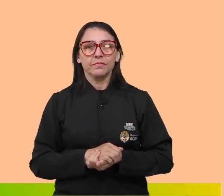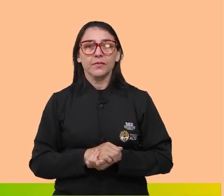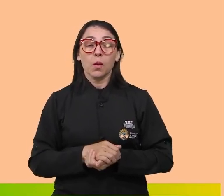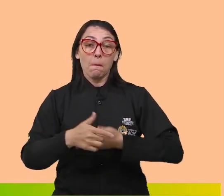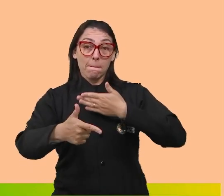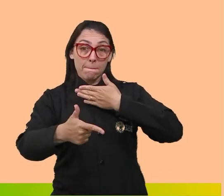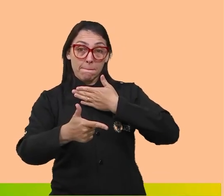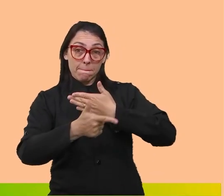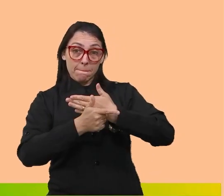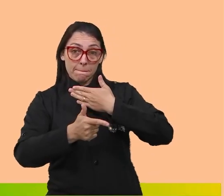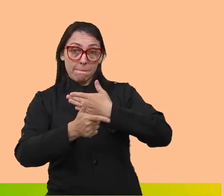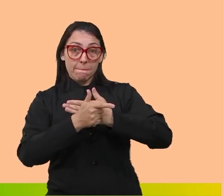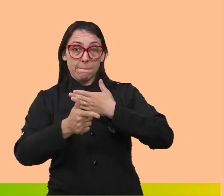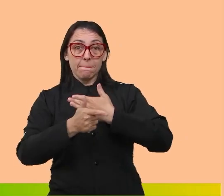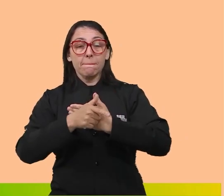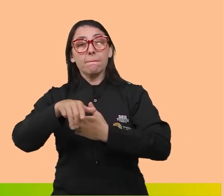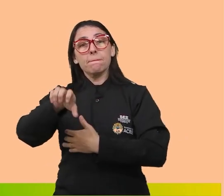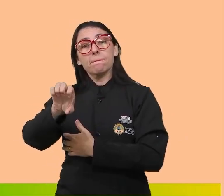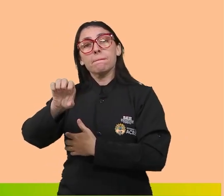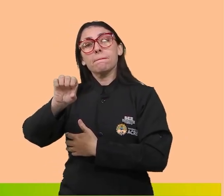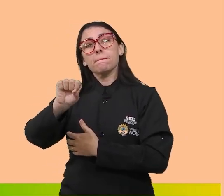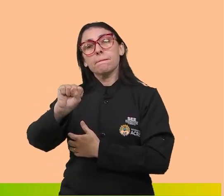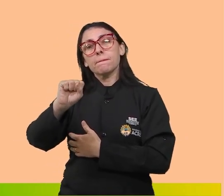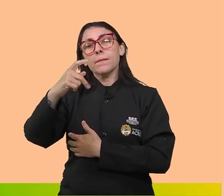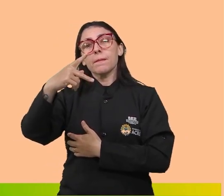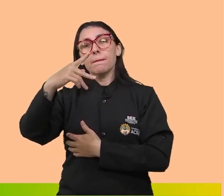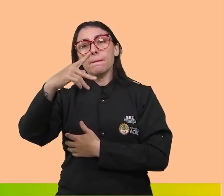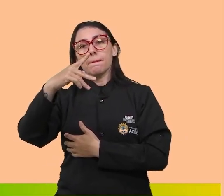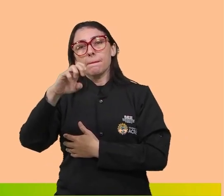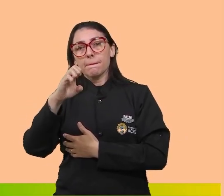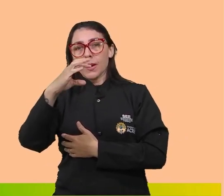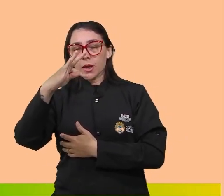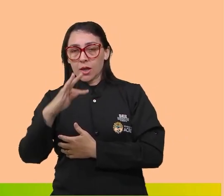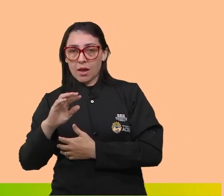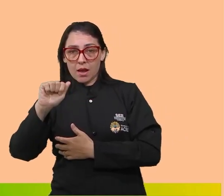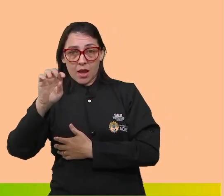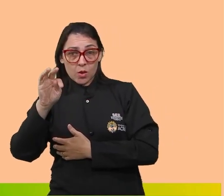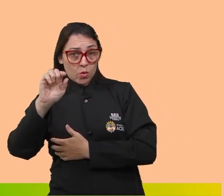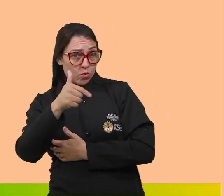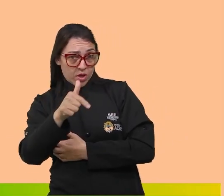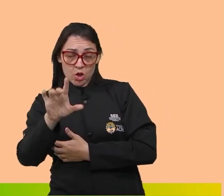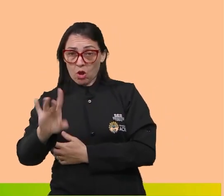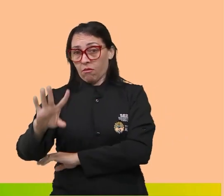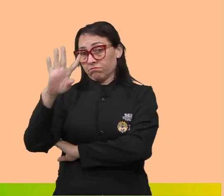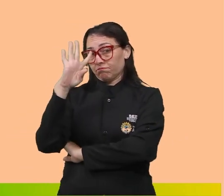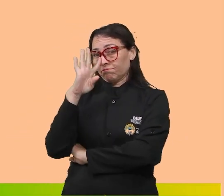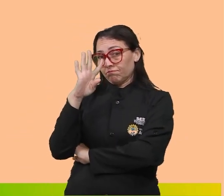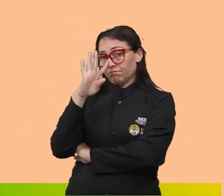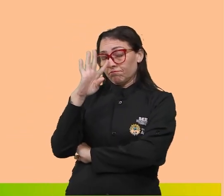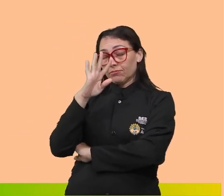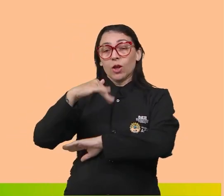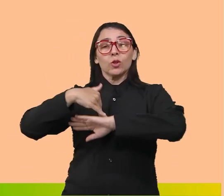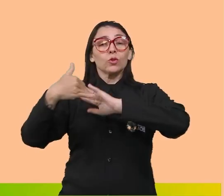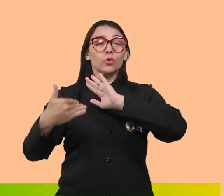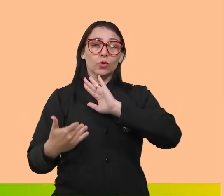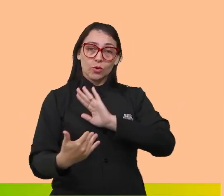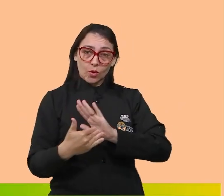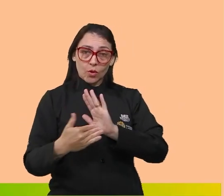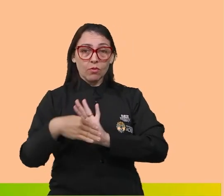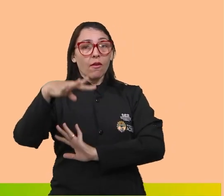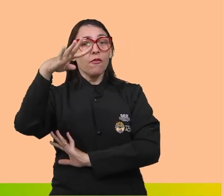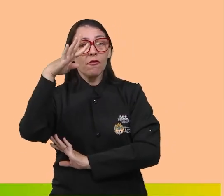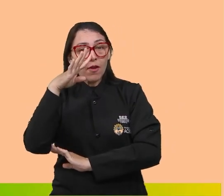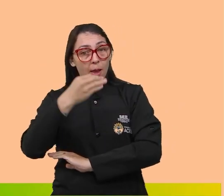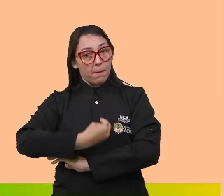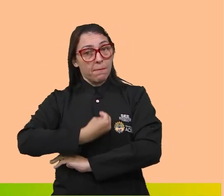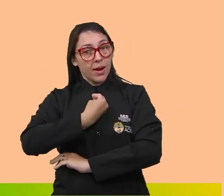O papel do espectador. No teatro do oprimido não há apenas espectadores. Todos são